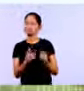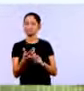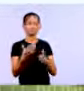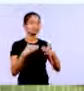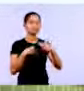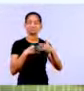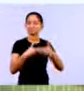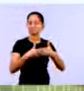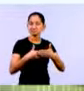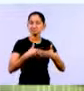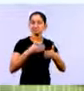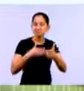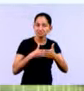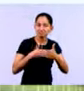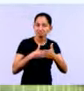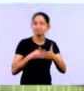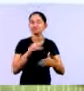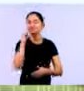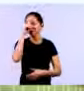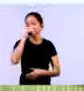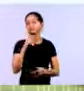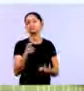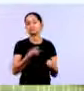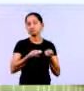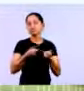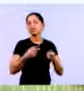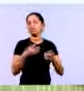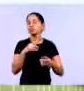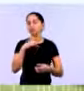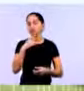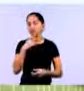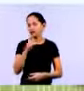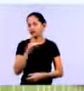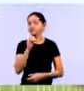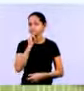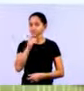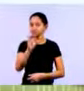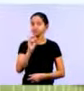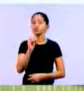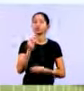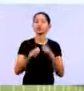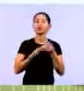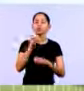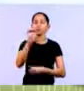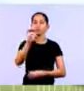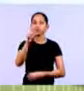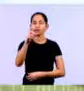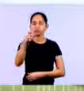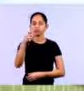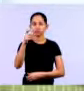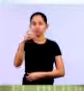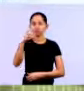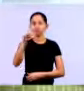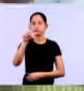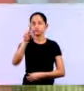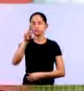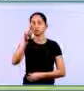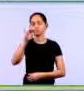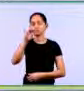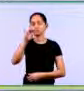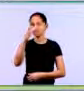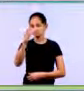ele consigna esse pagamento, ok? E as formas de exclusão? Nas formas de exclusão do crédito tributário,